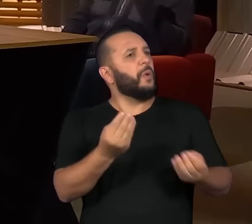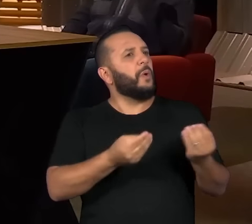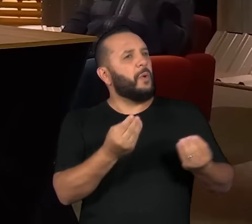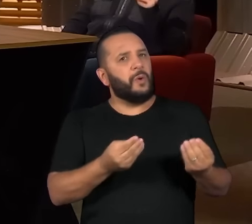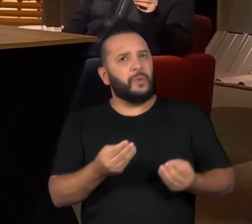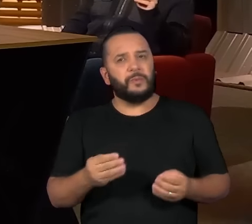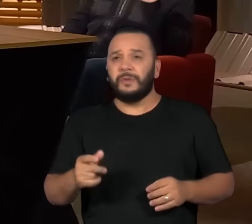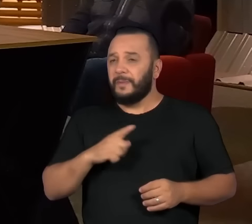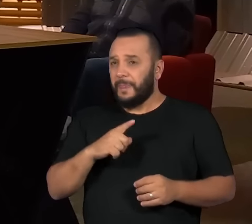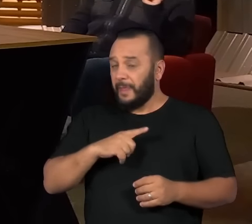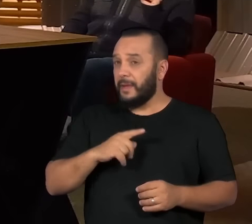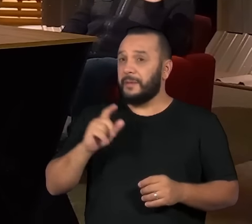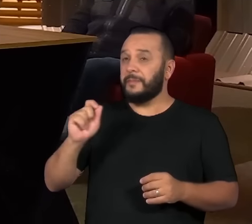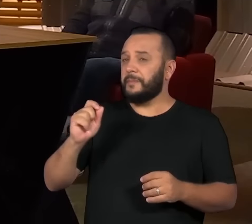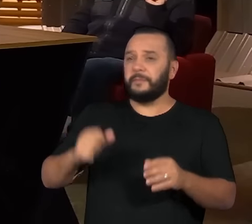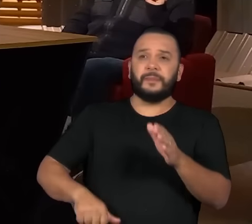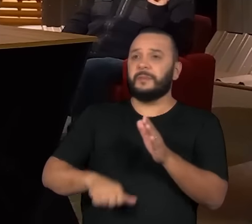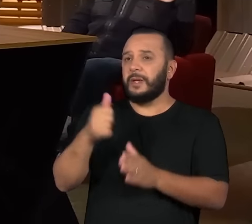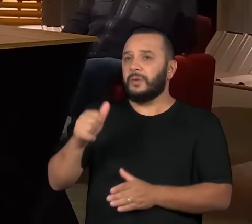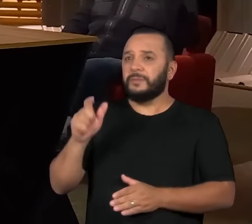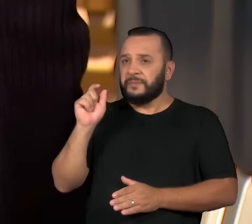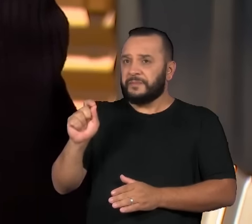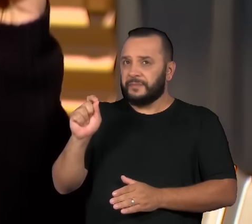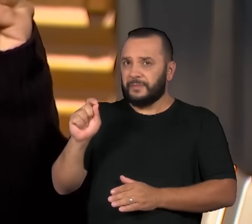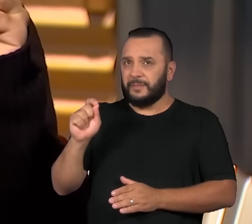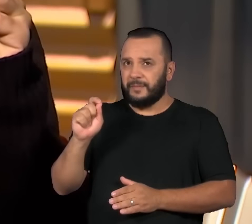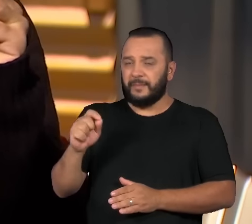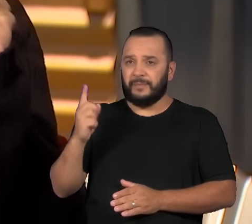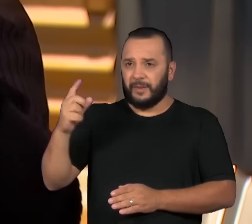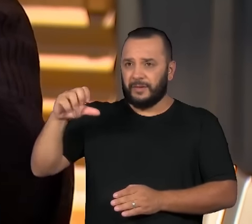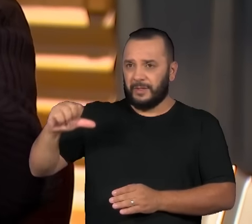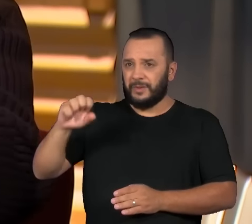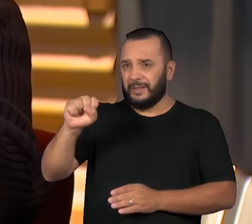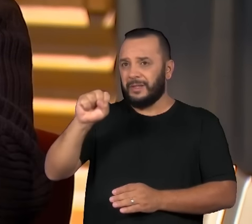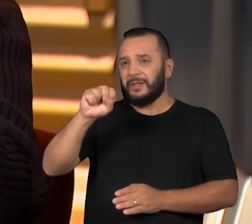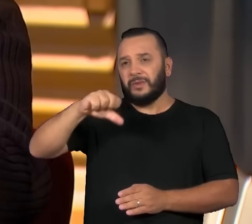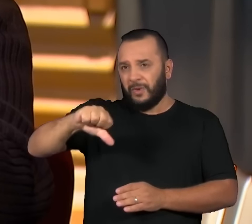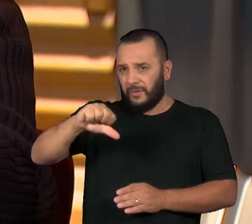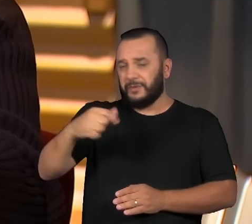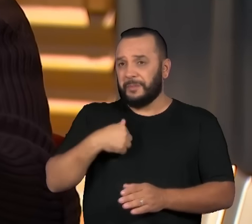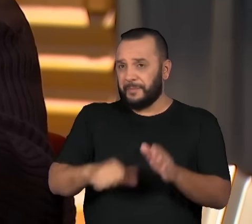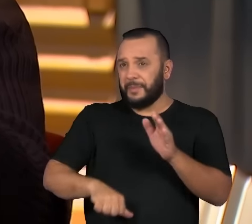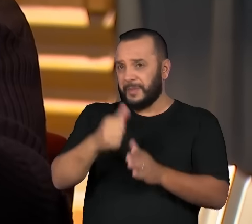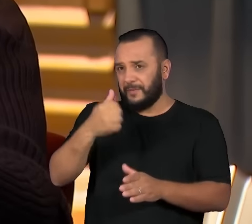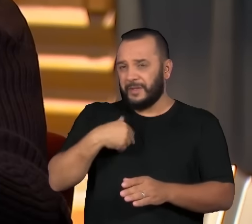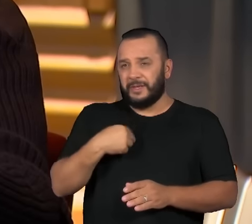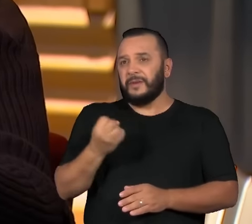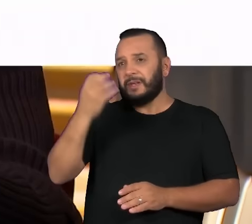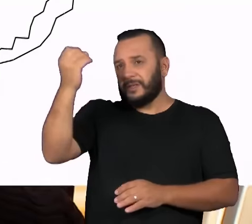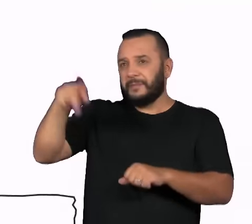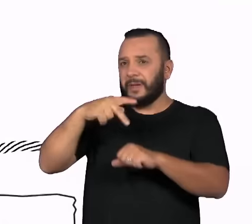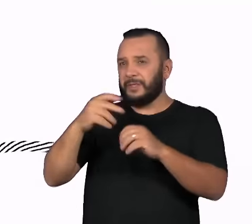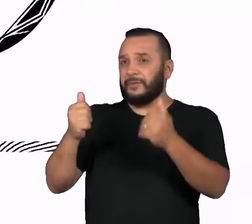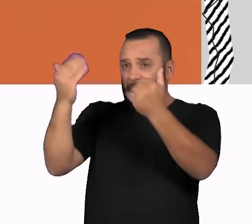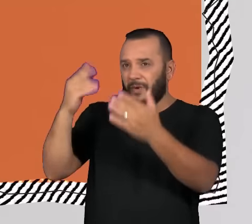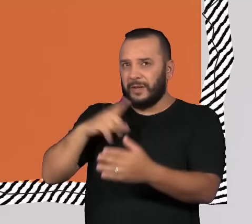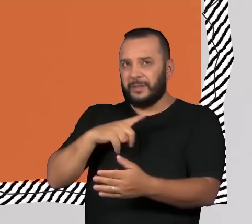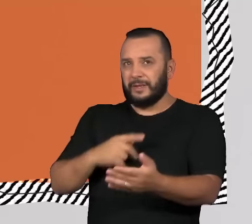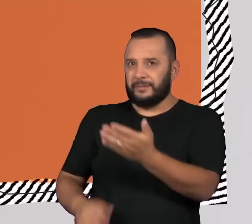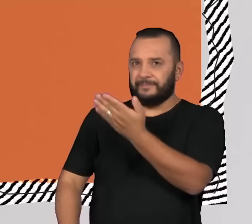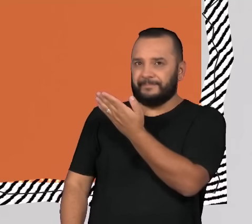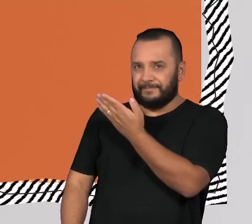percussão? Primeira coisa que a gente teve, porque em 1989 nós saímos do Brasil pela primeira vez, no álbum Beneath the Remains. Fomos